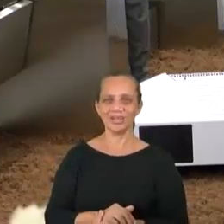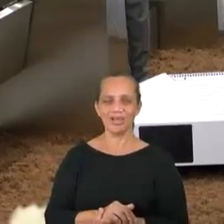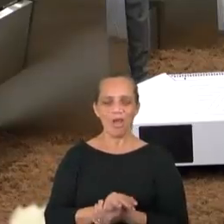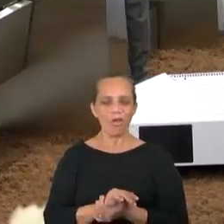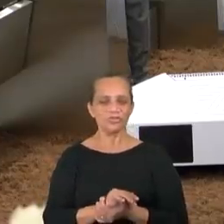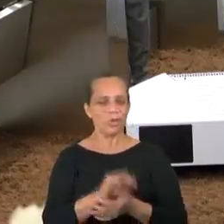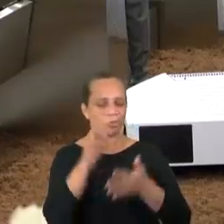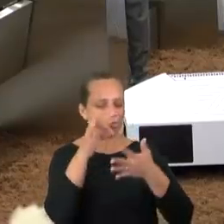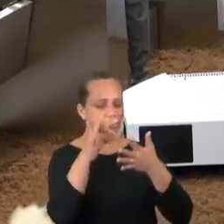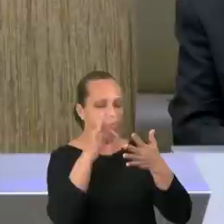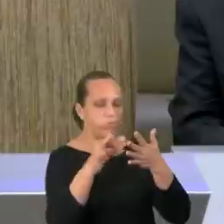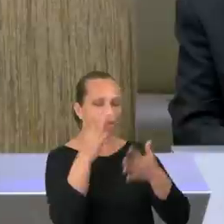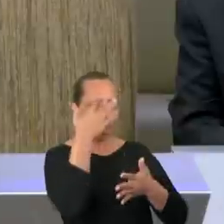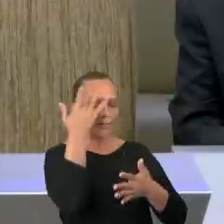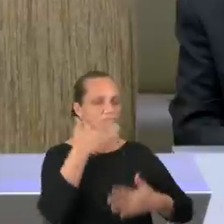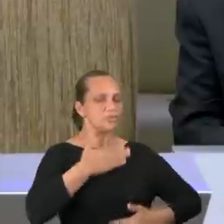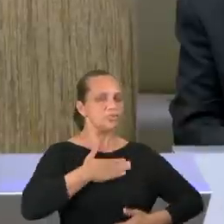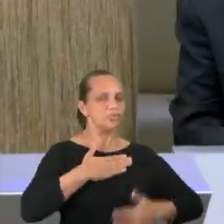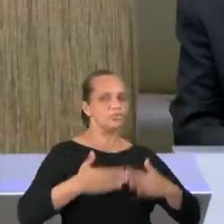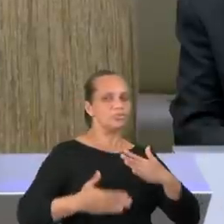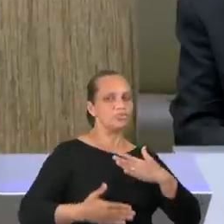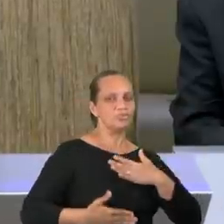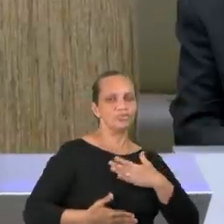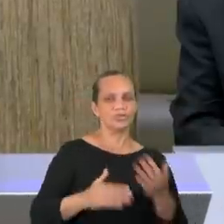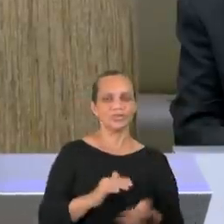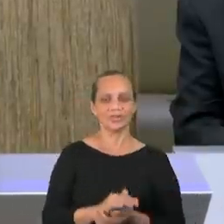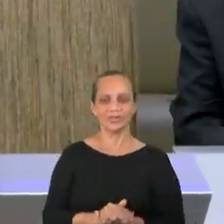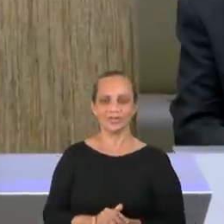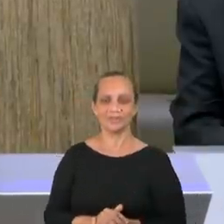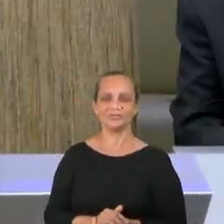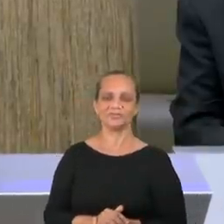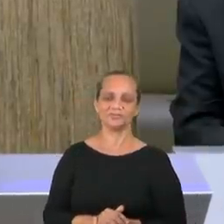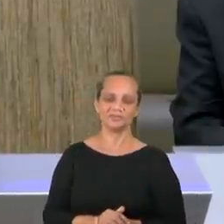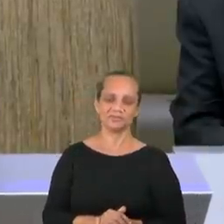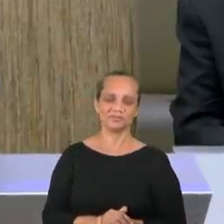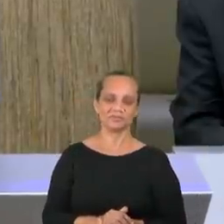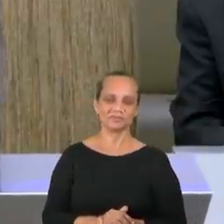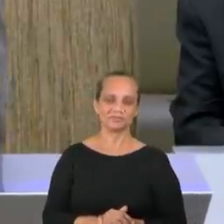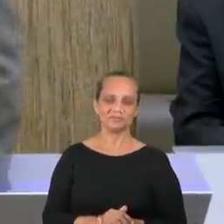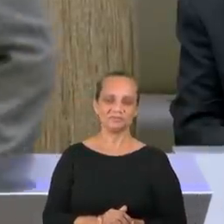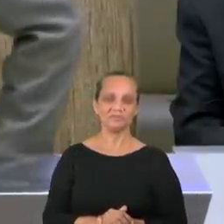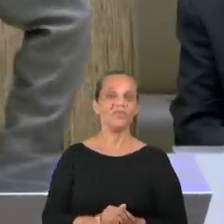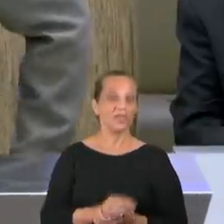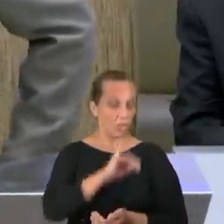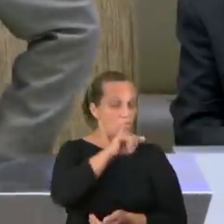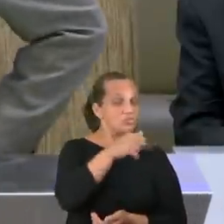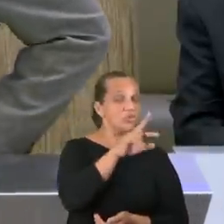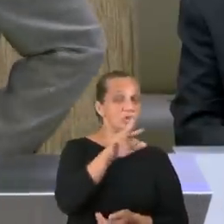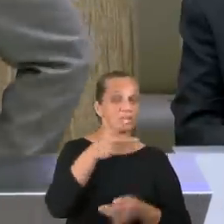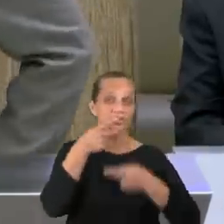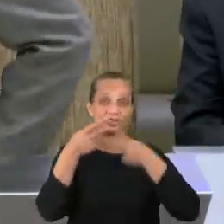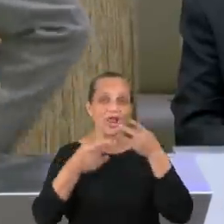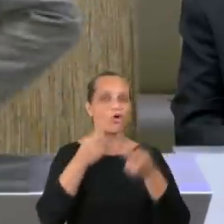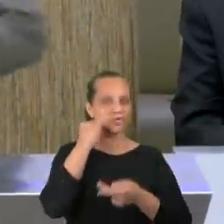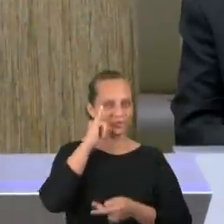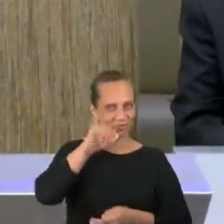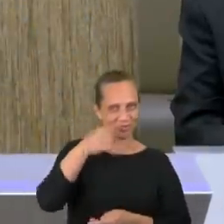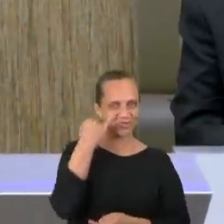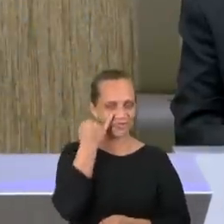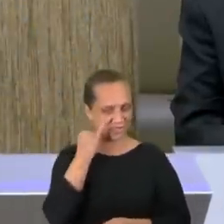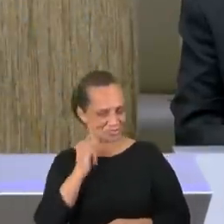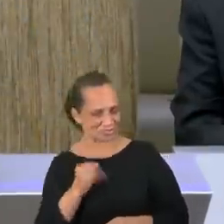Esquadrinha os rins, como disse o profeta Jeremias.